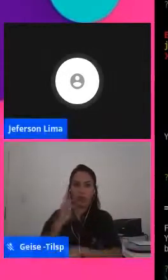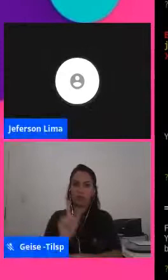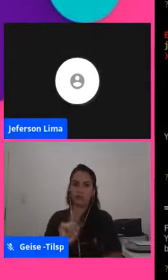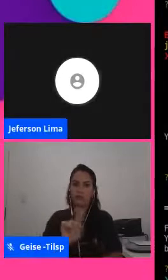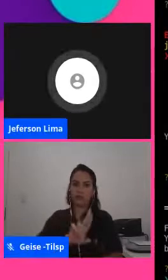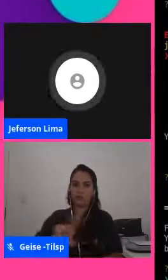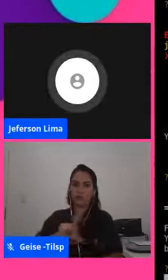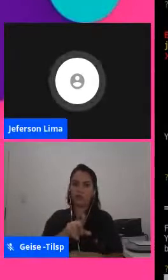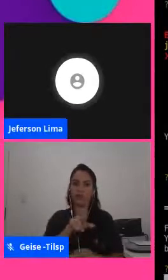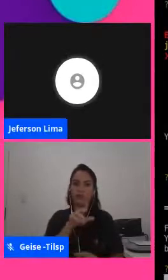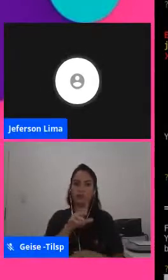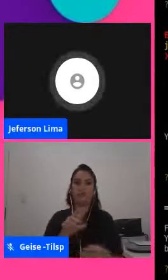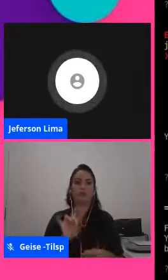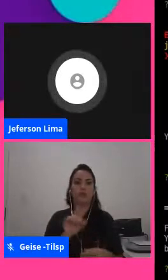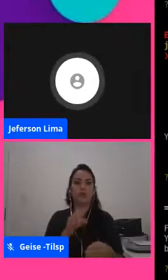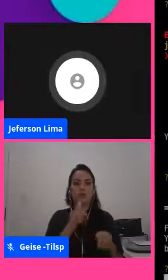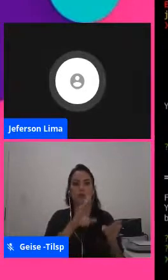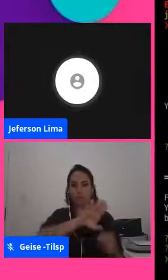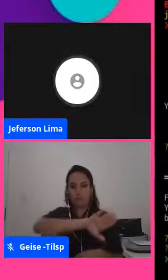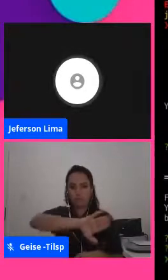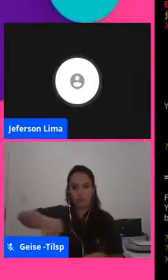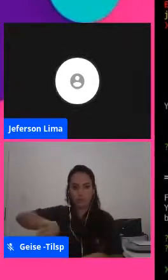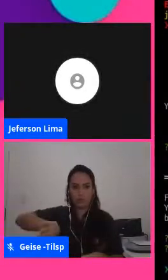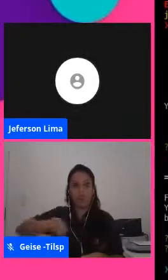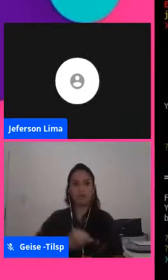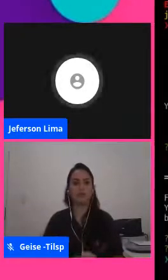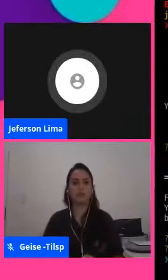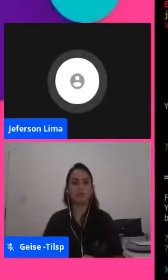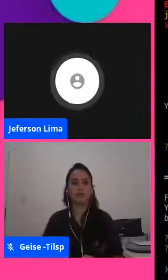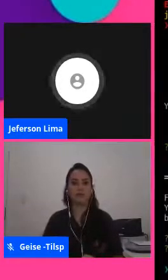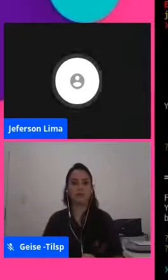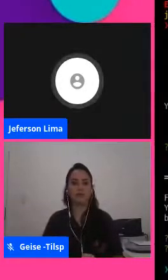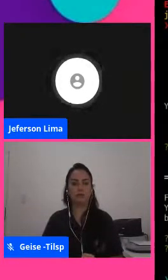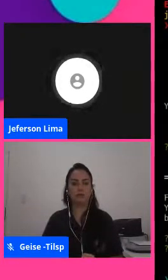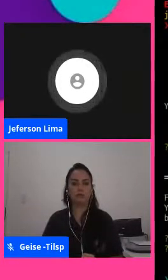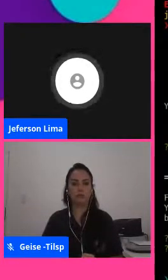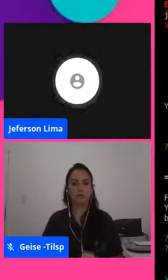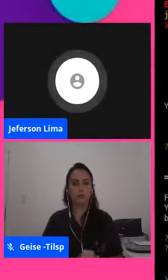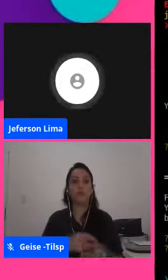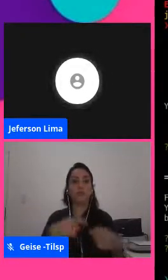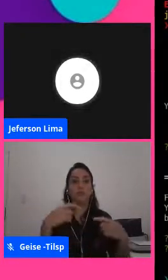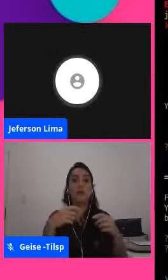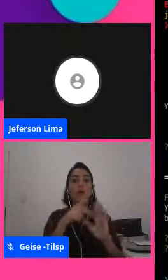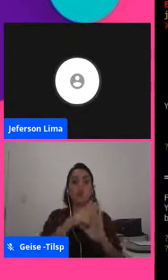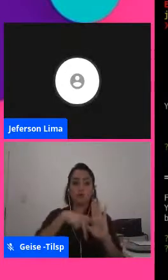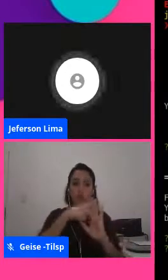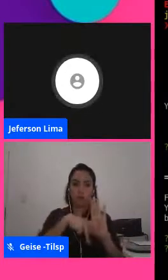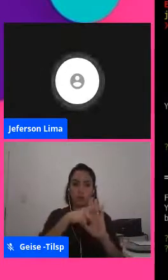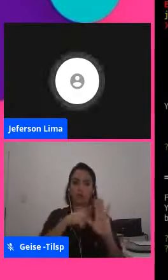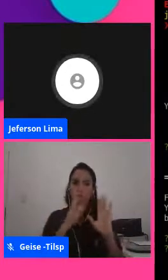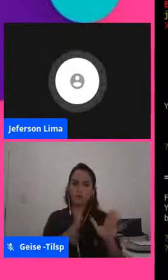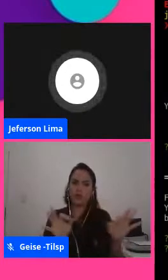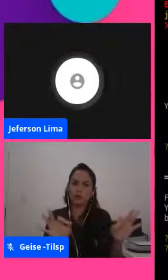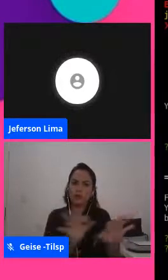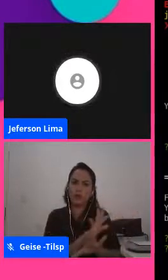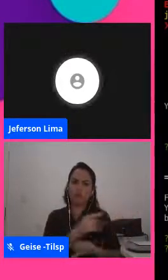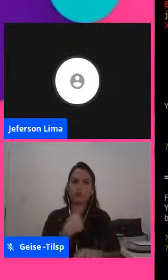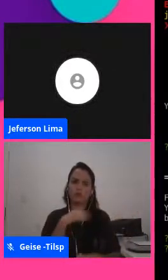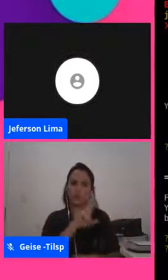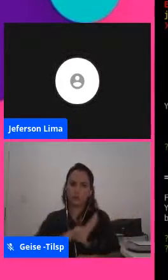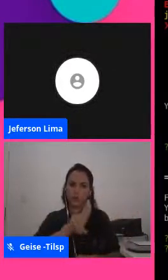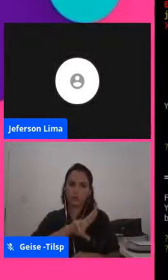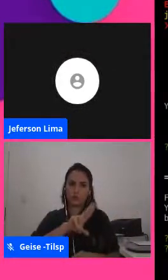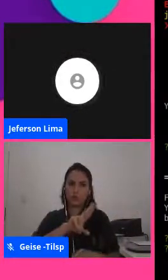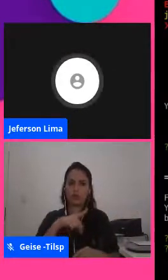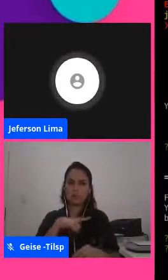Belezinha? E vou utilizar um projeto existente. O projeto existente que eu vou utilizar, tem vários aqui mesmo de exemplinho, ó, tem até um do Laboratório Include,